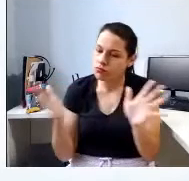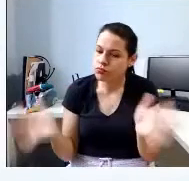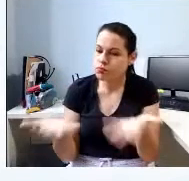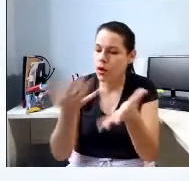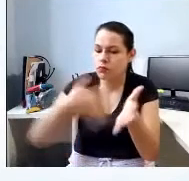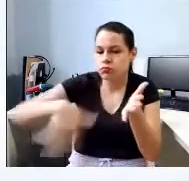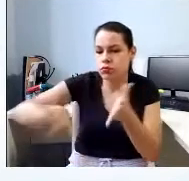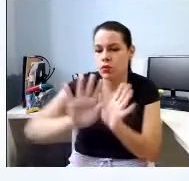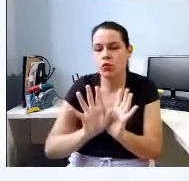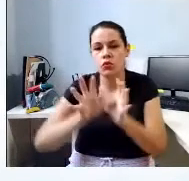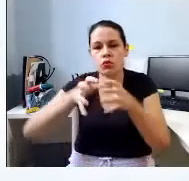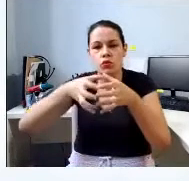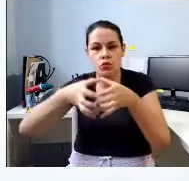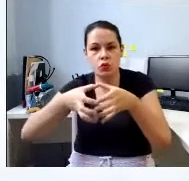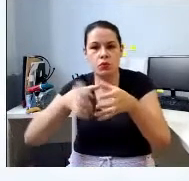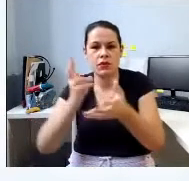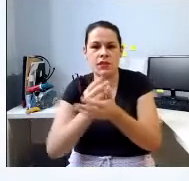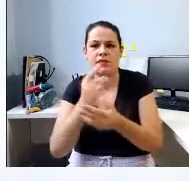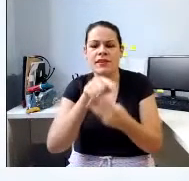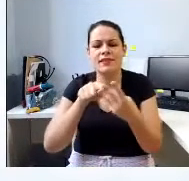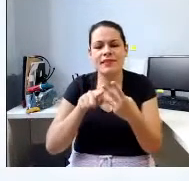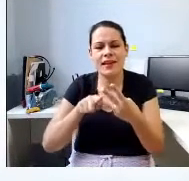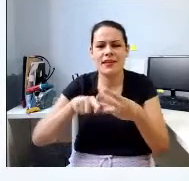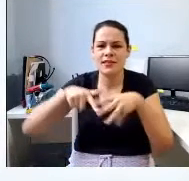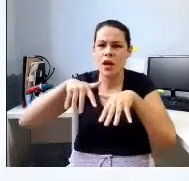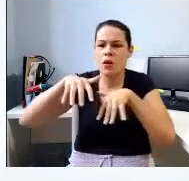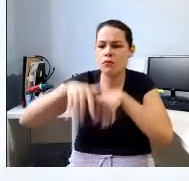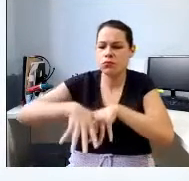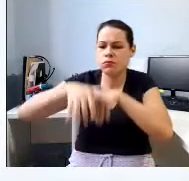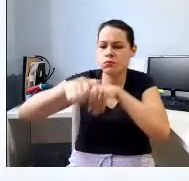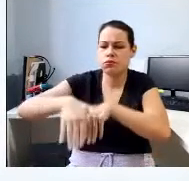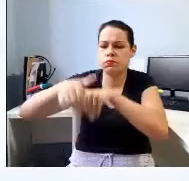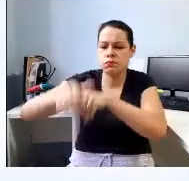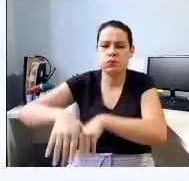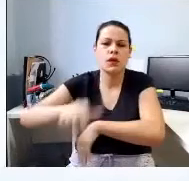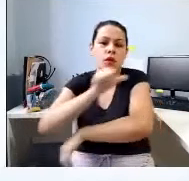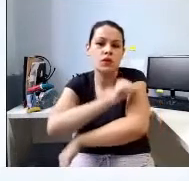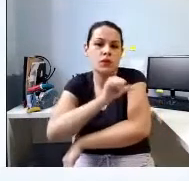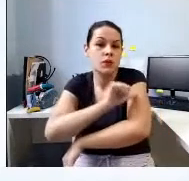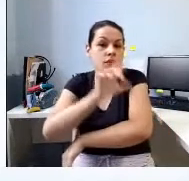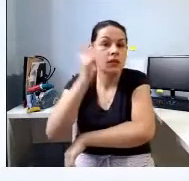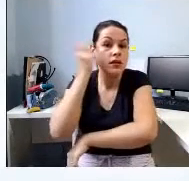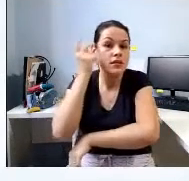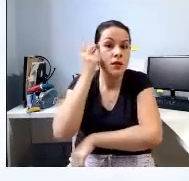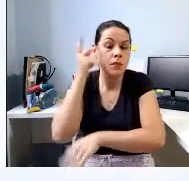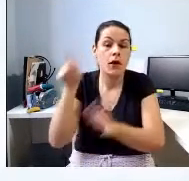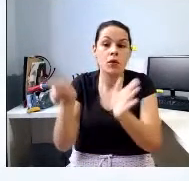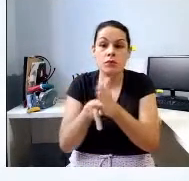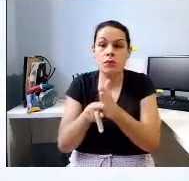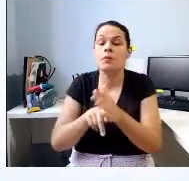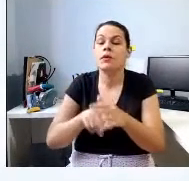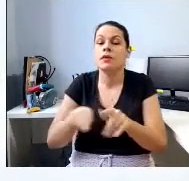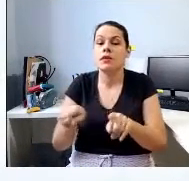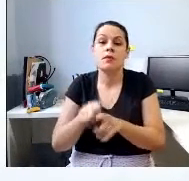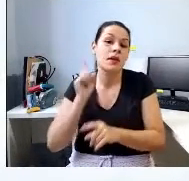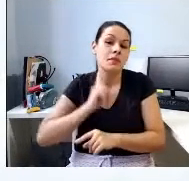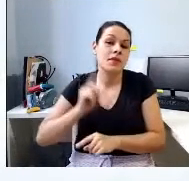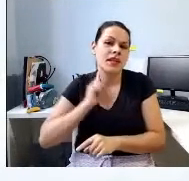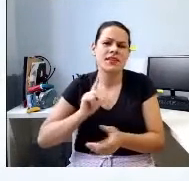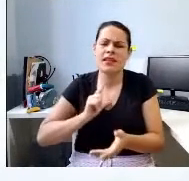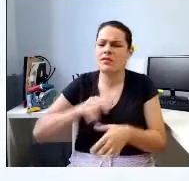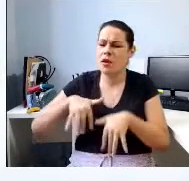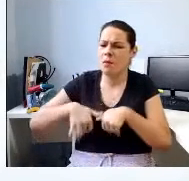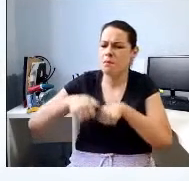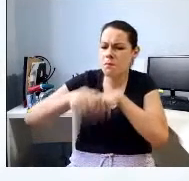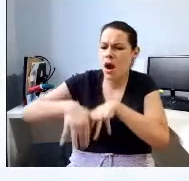aquelas 3 manifestações no Rio, São Paulo e Minas, pedindo a ditadura, a marcha pela família,